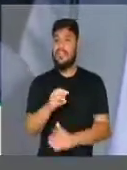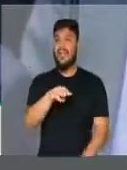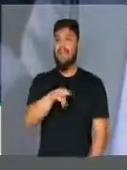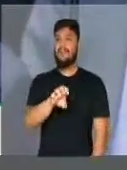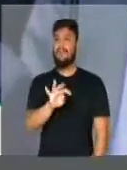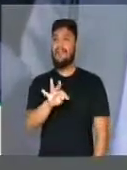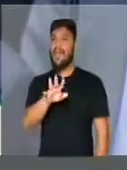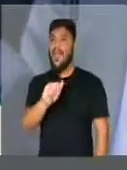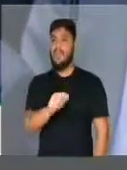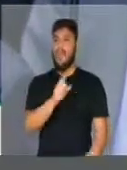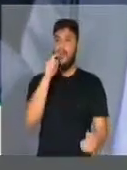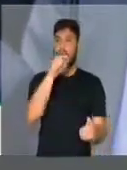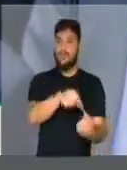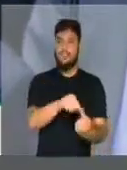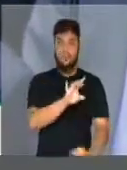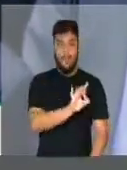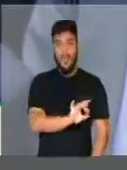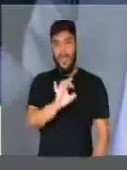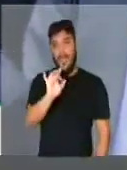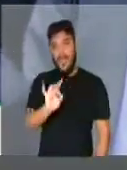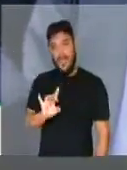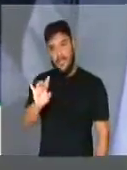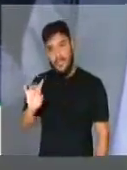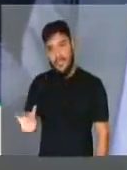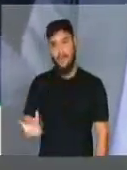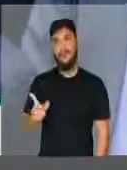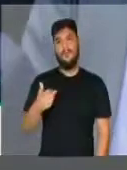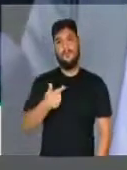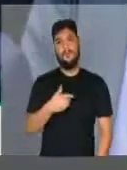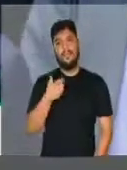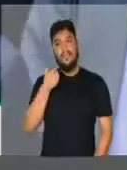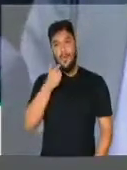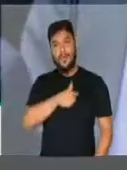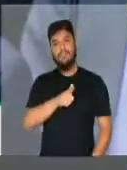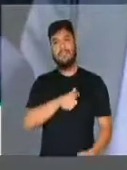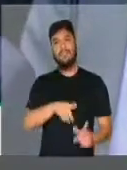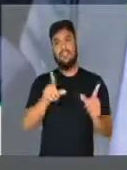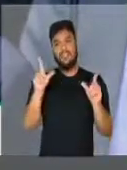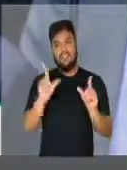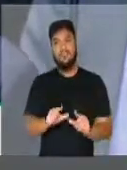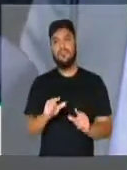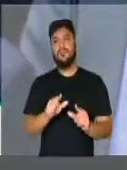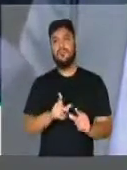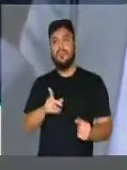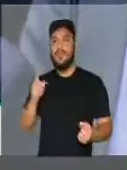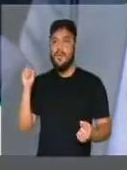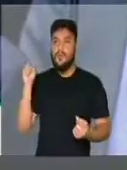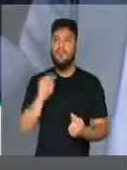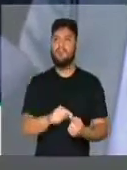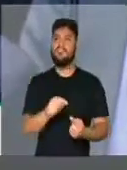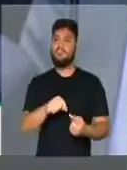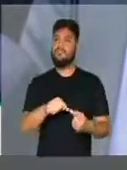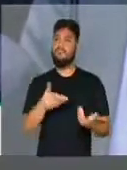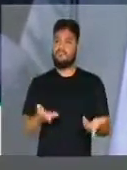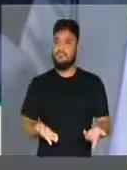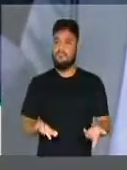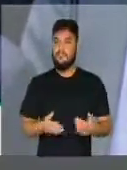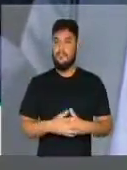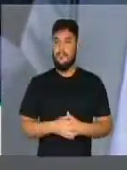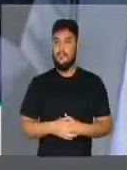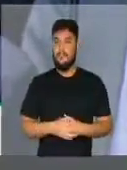é estabelecer números para que nós possamos atacar, na realidade, o objetivo principal, que é essa redução.